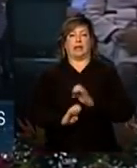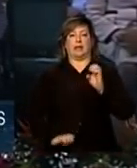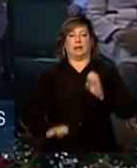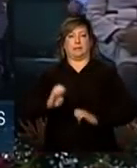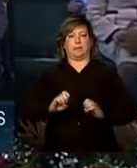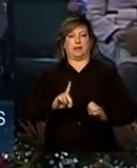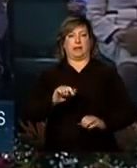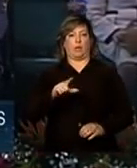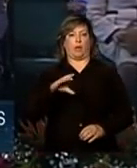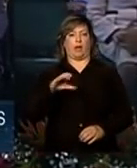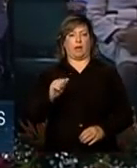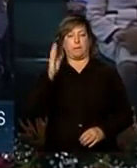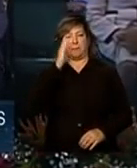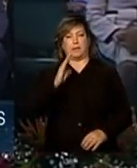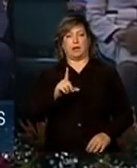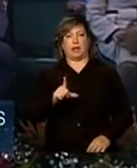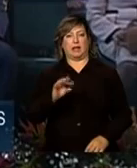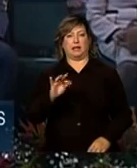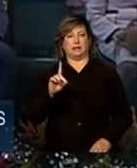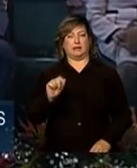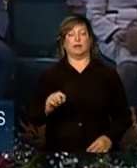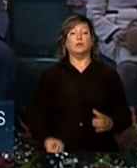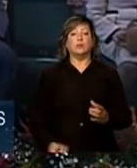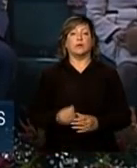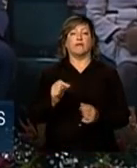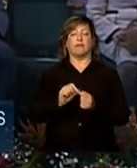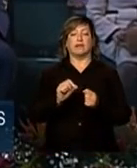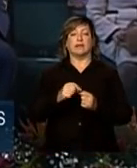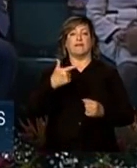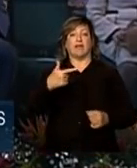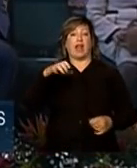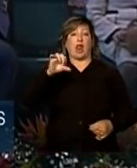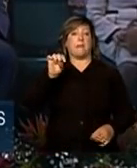do Brasil Limitada a instalar